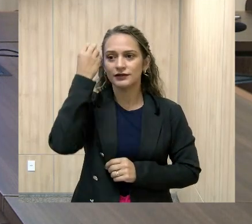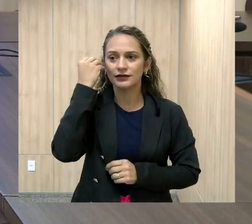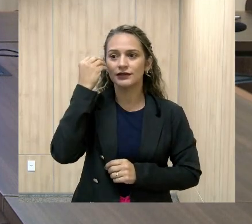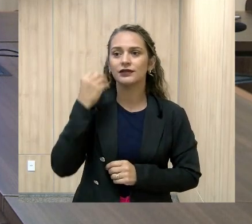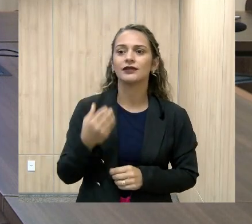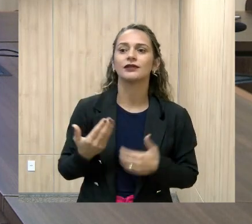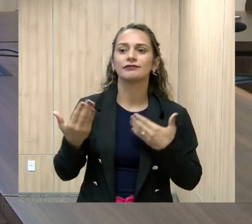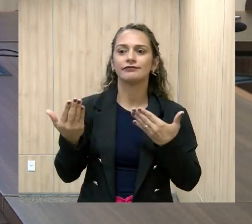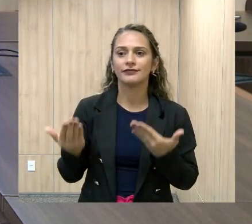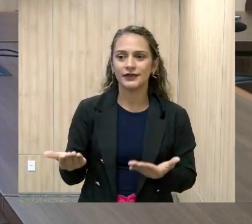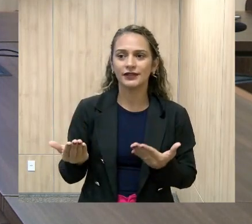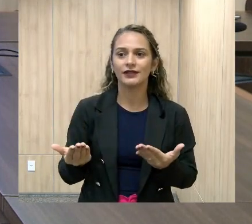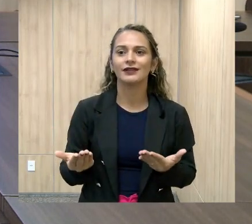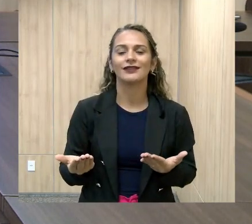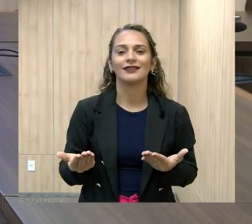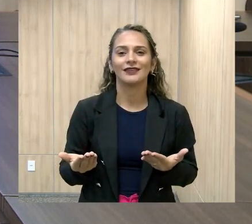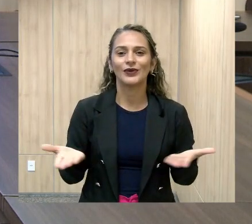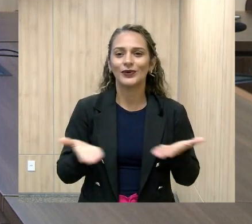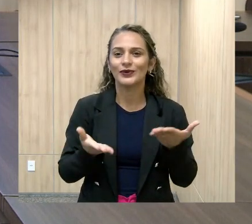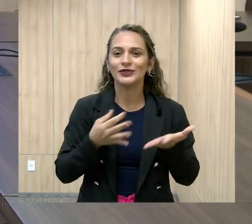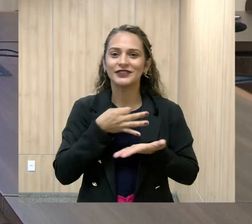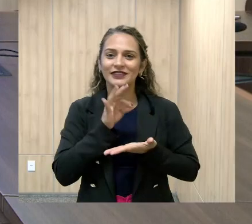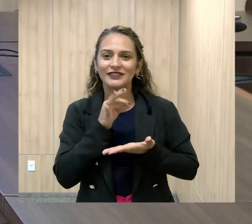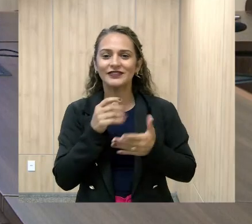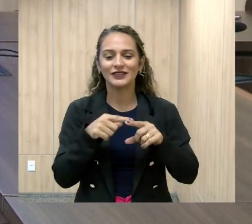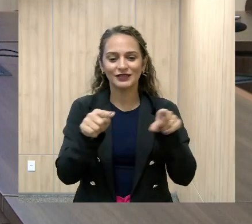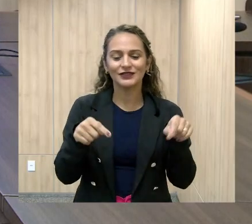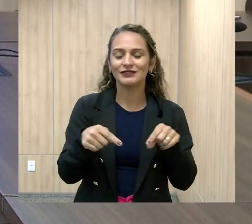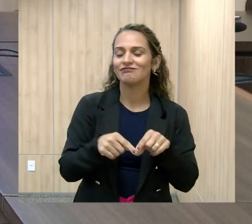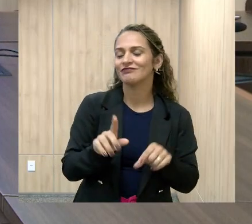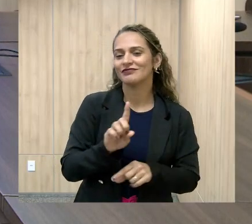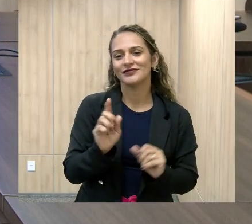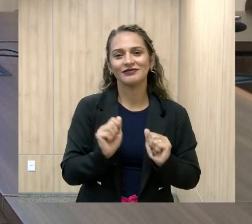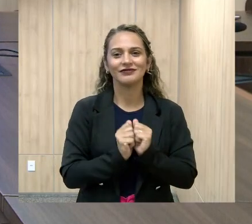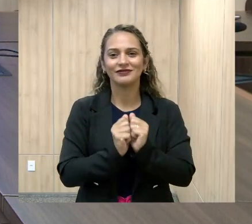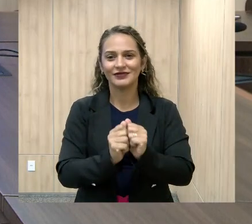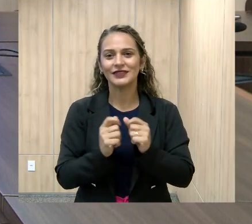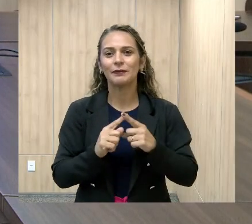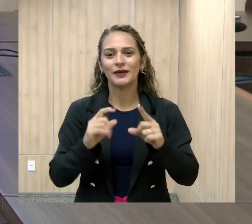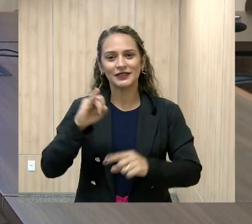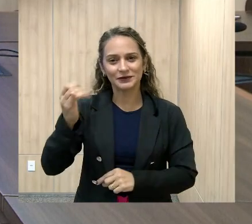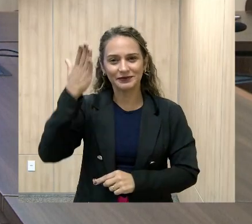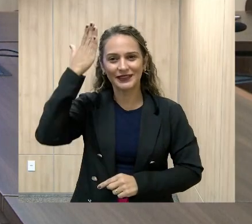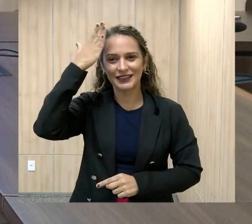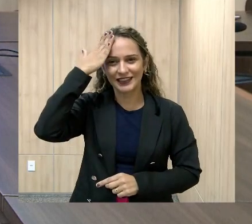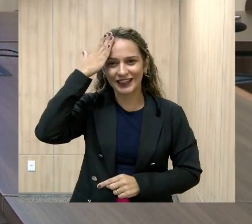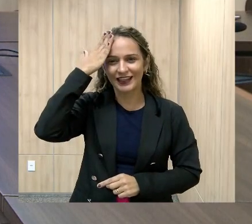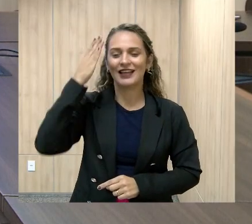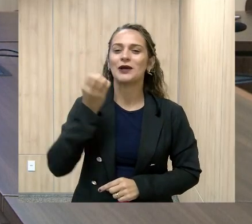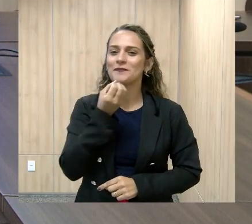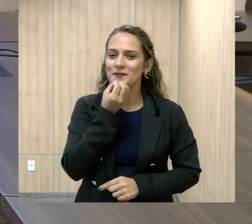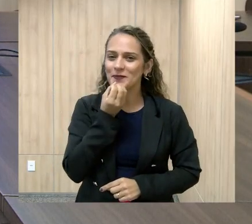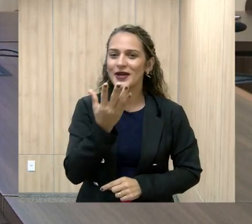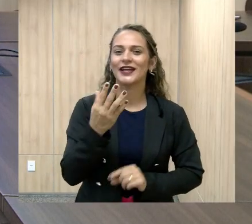Parlamento pena que a gente não tomou esse café no gabinete mas que eu tenho muita admiração de Paraná extremamente bem